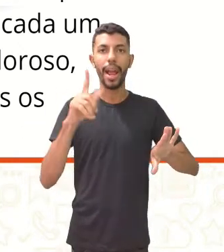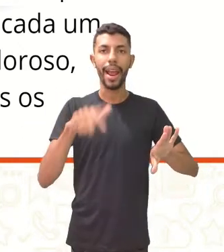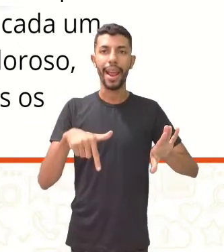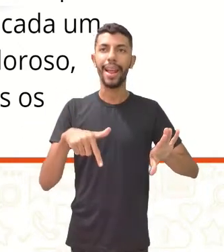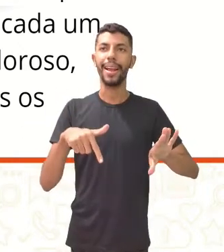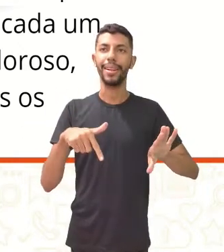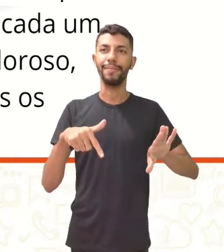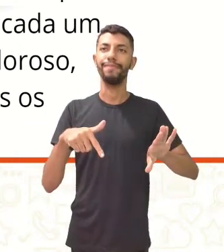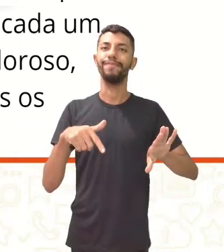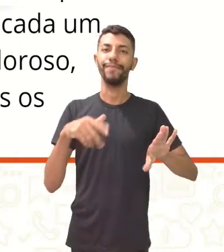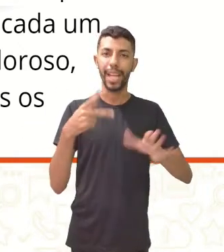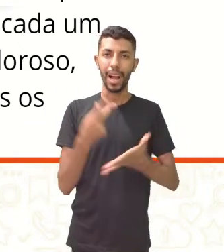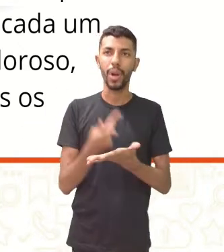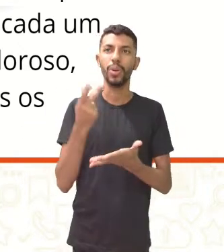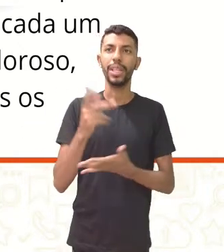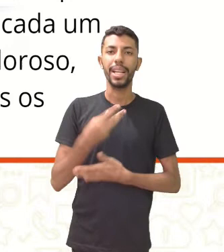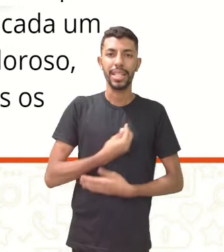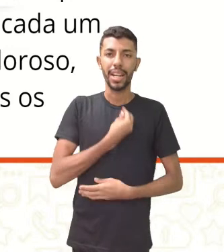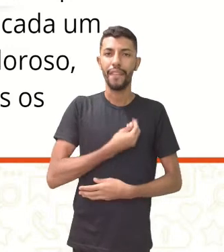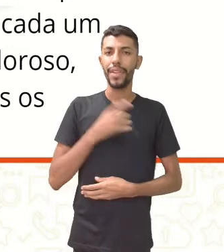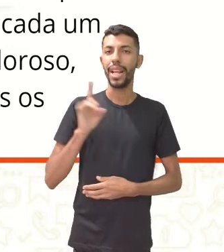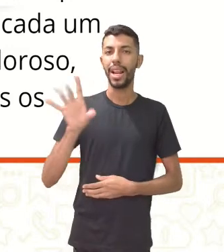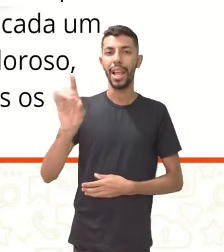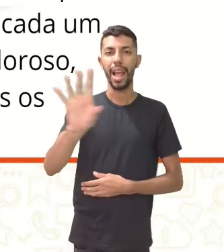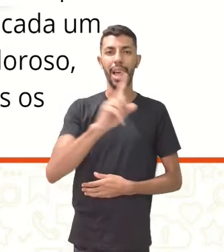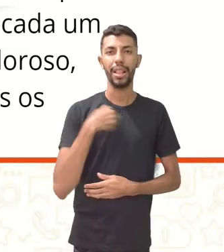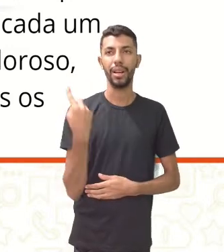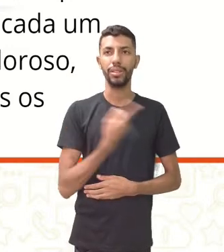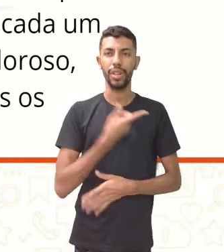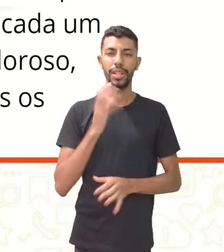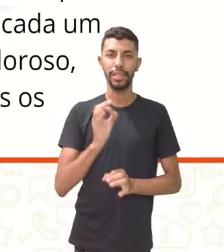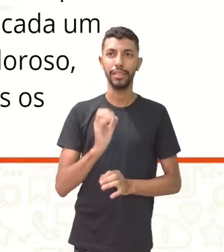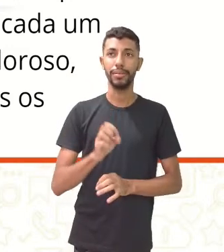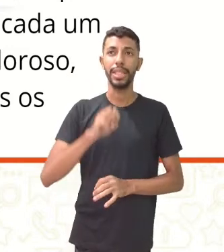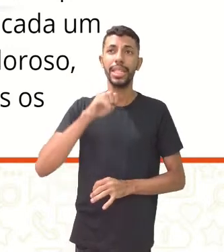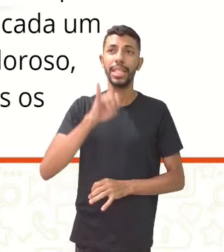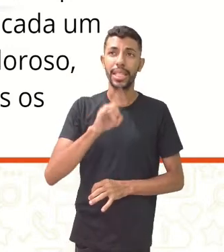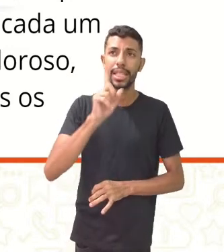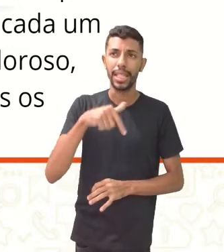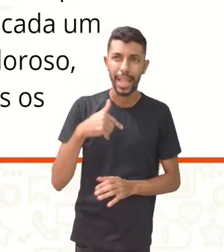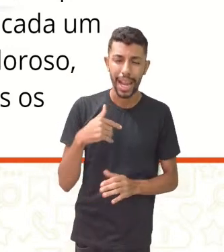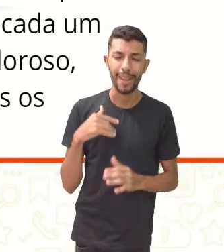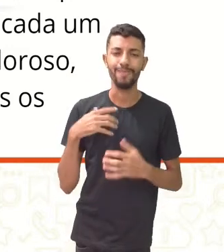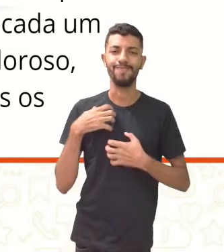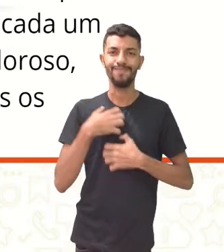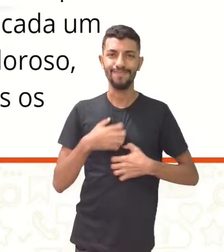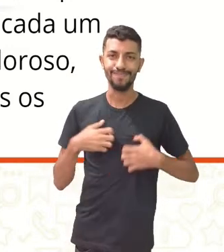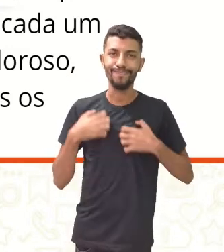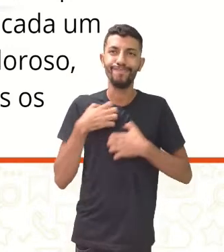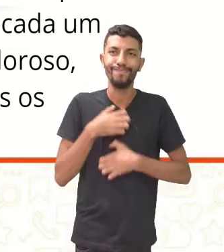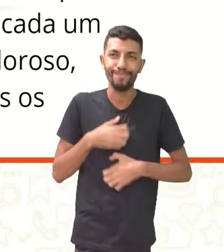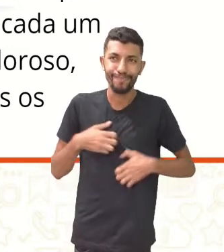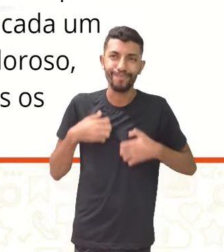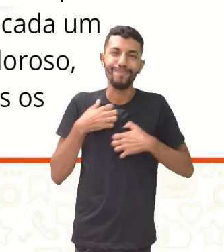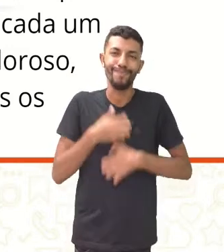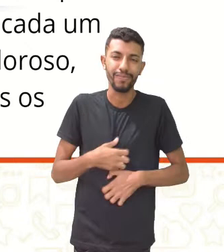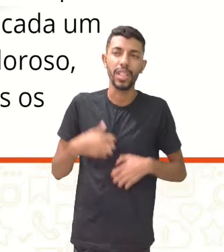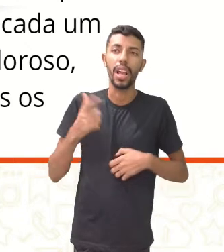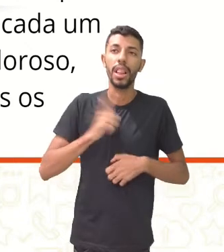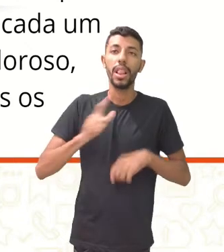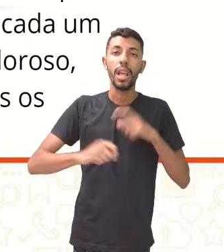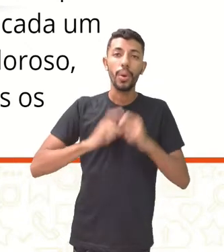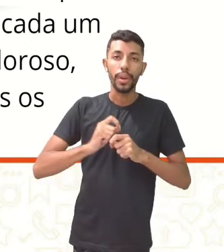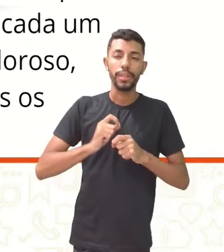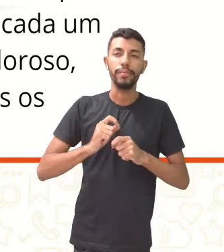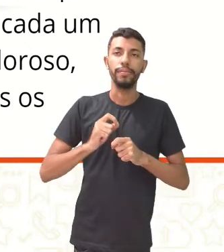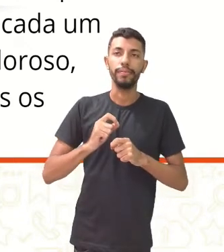inevitável na vida de cada um de nós. E ainda que seja um processo doloroso, costuma trazer